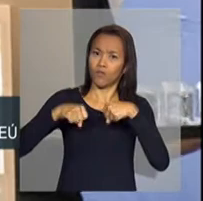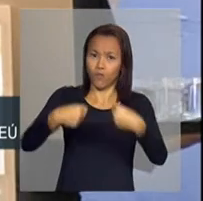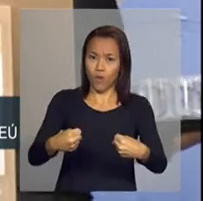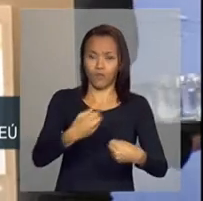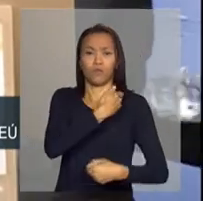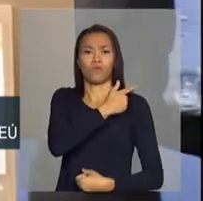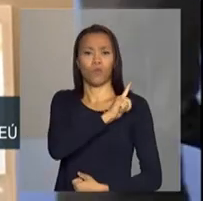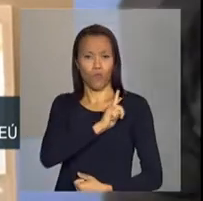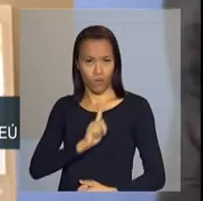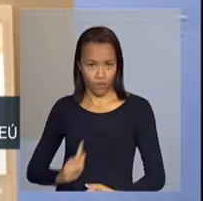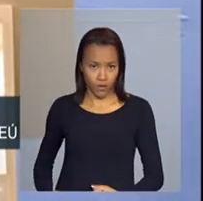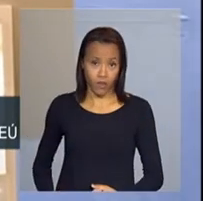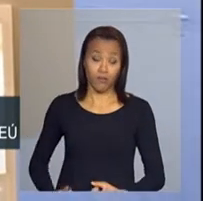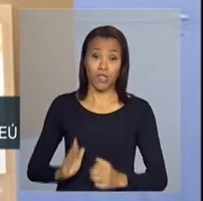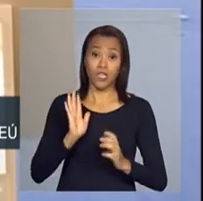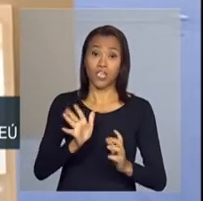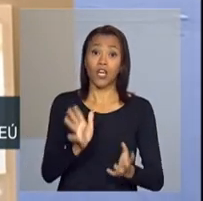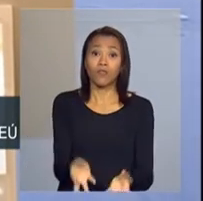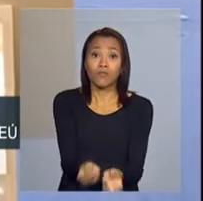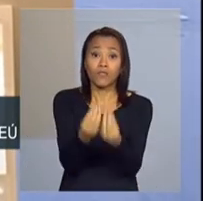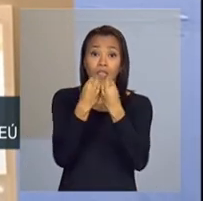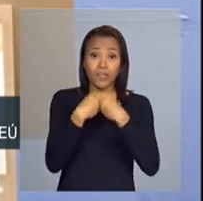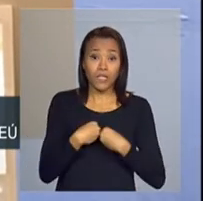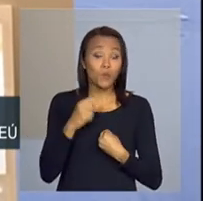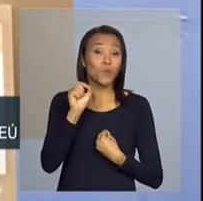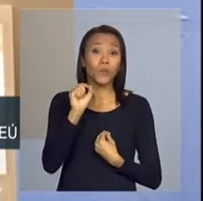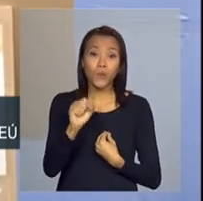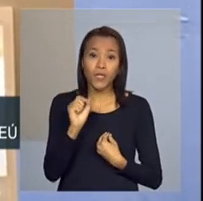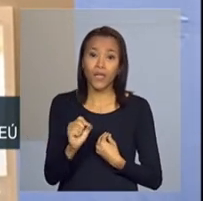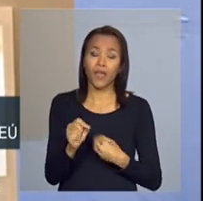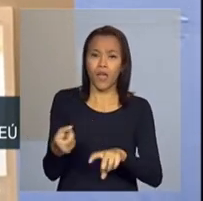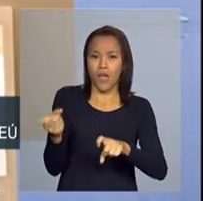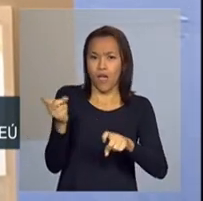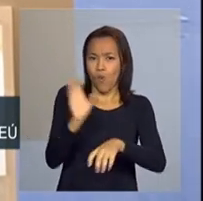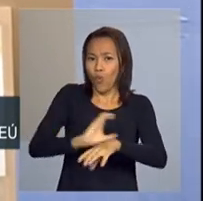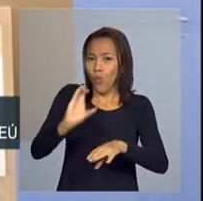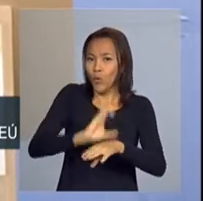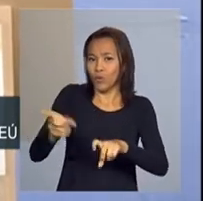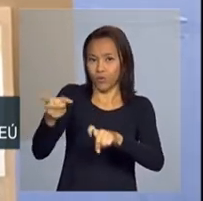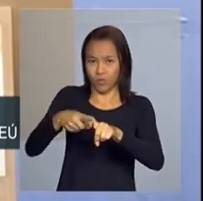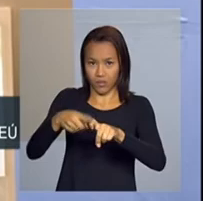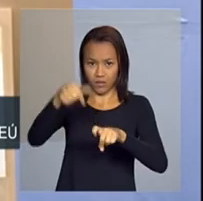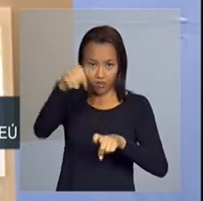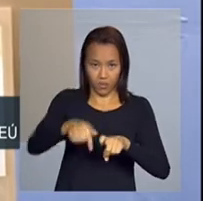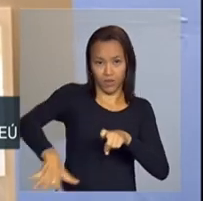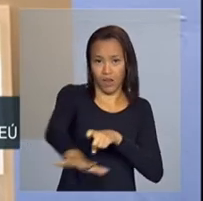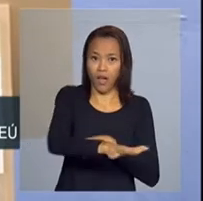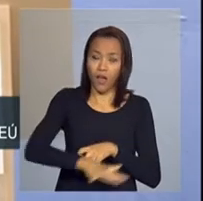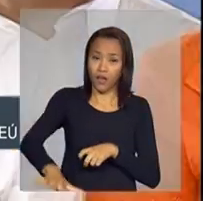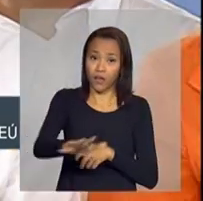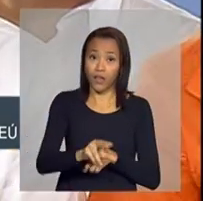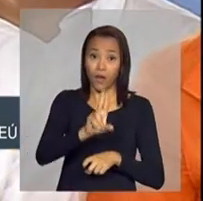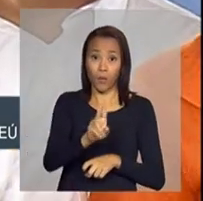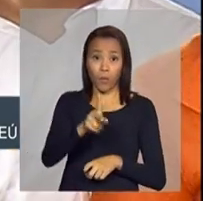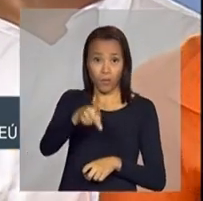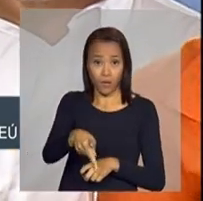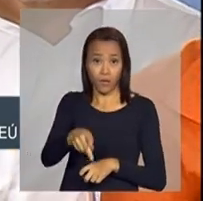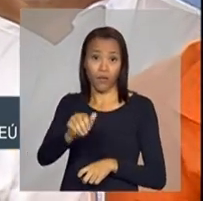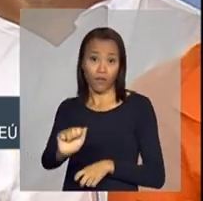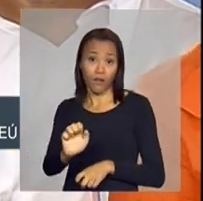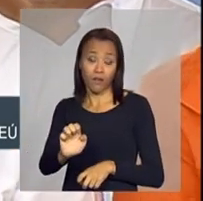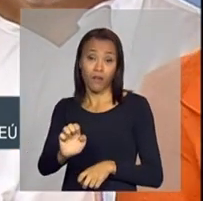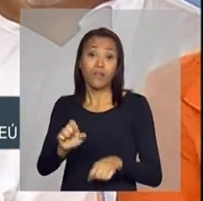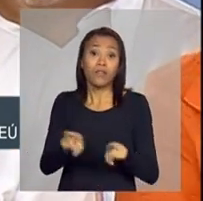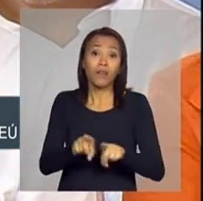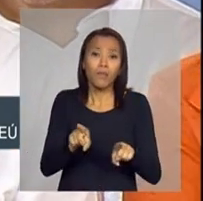Campos, que está nos trazendo a Faculdade de Medicina e a UPAE e nos consolidando como